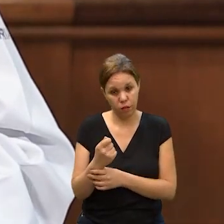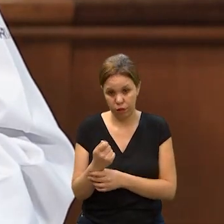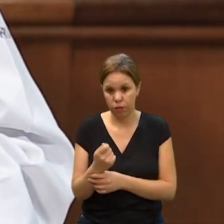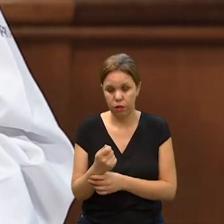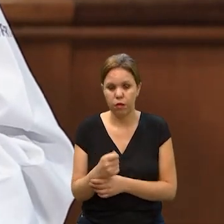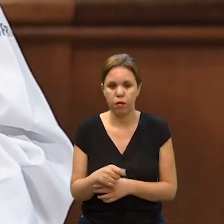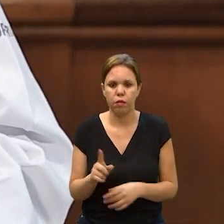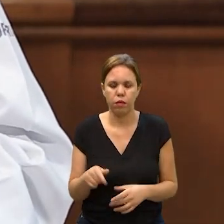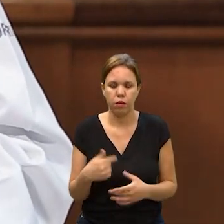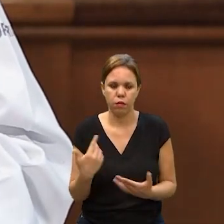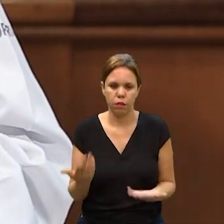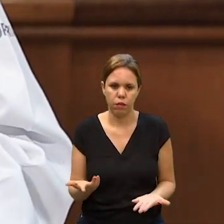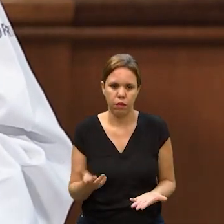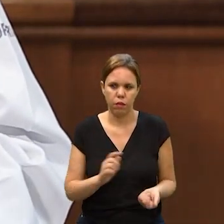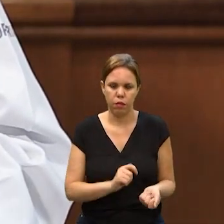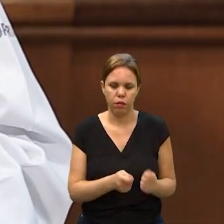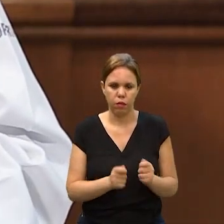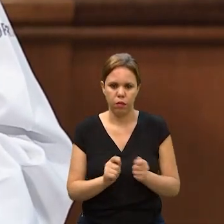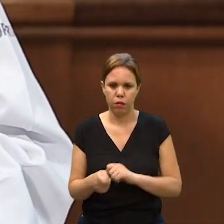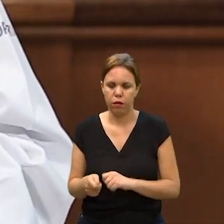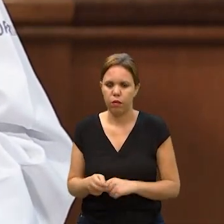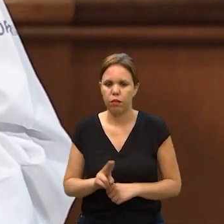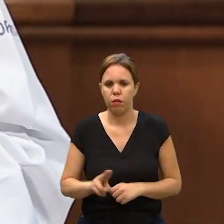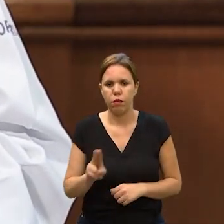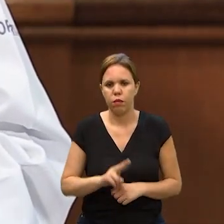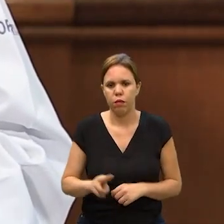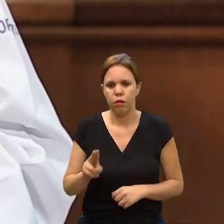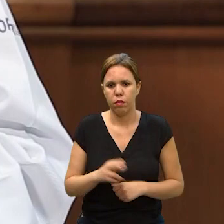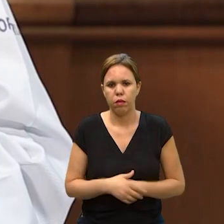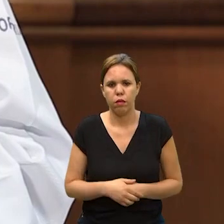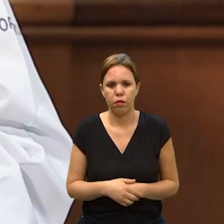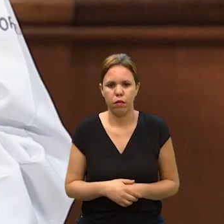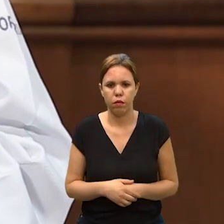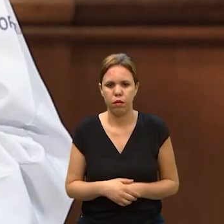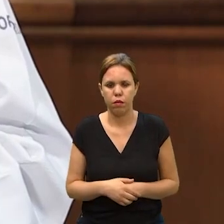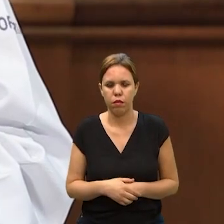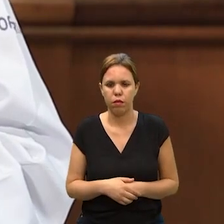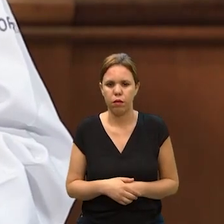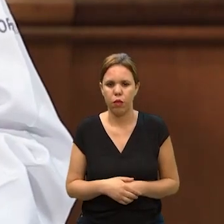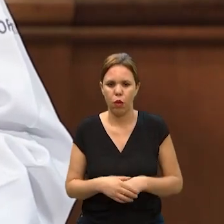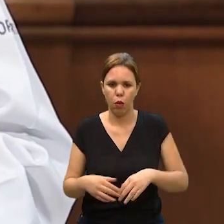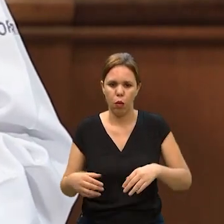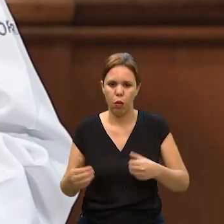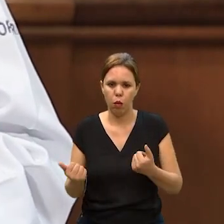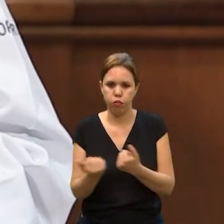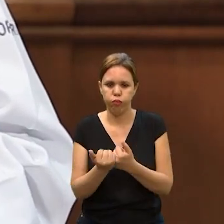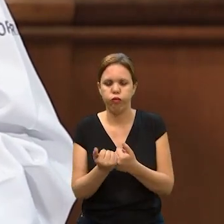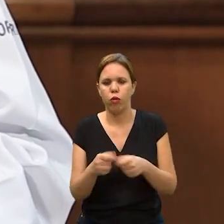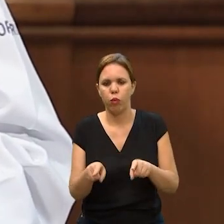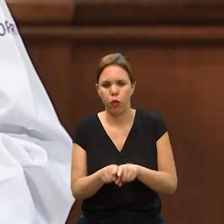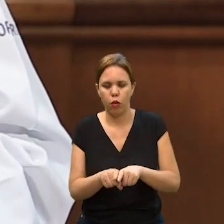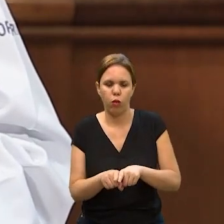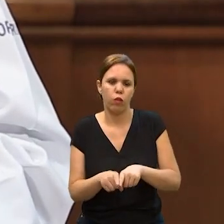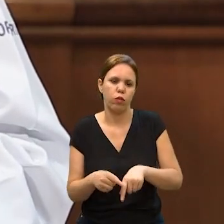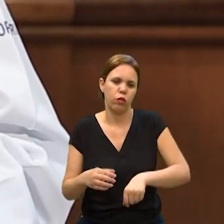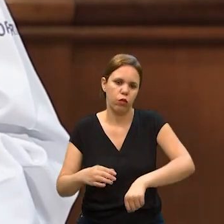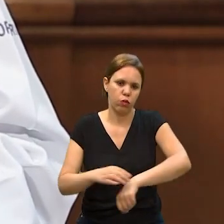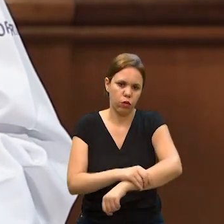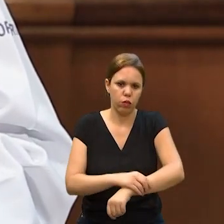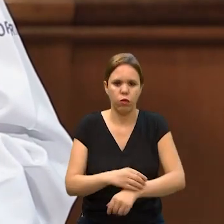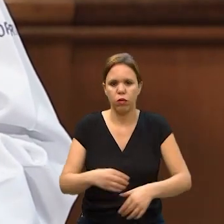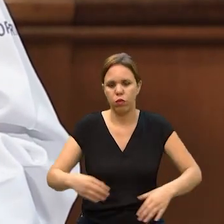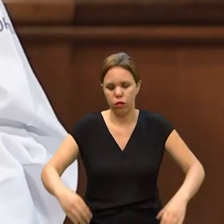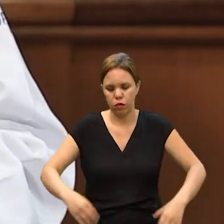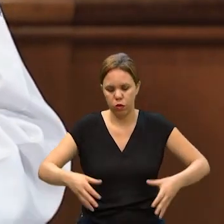fisioterapia. Nas adaptações, às vezes o uso de uma órtese, alguma coisa para auxiliar a